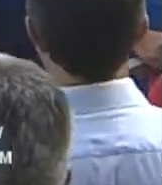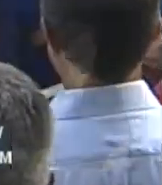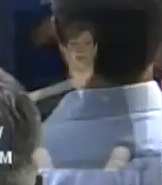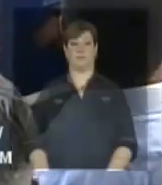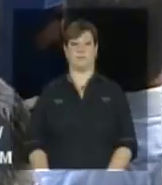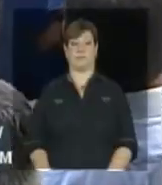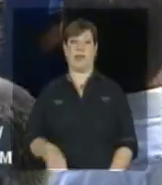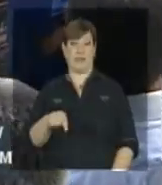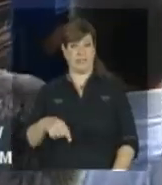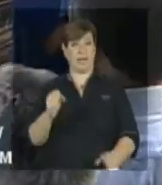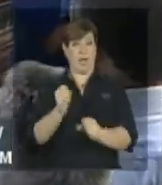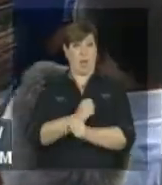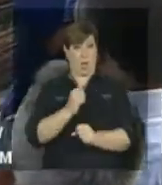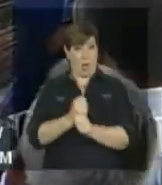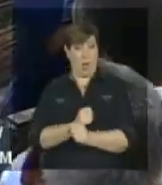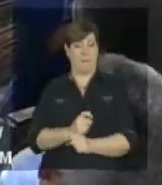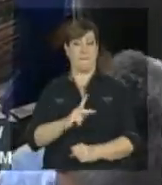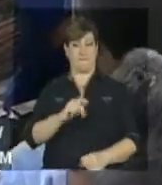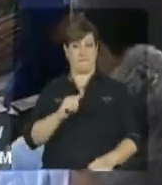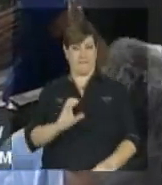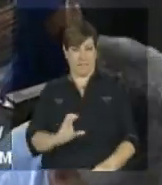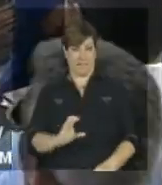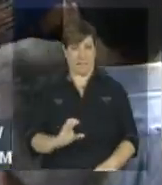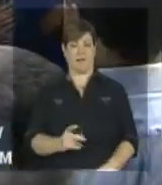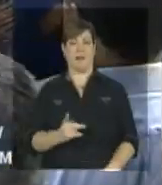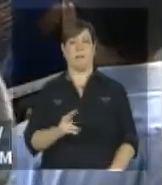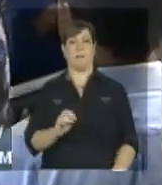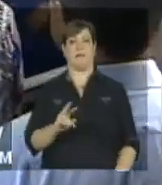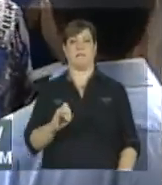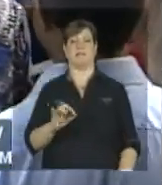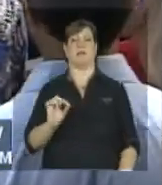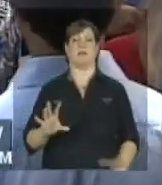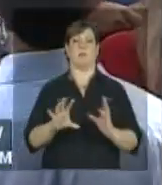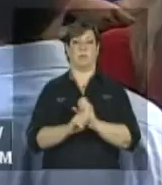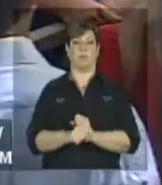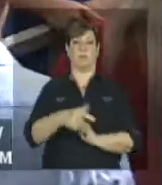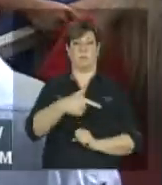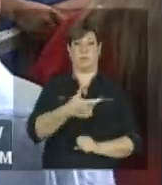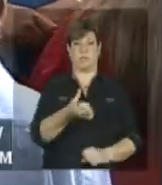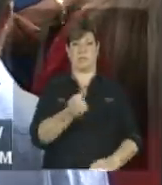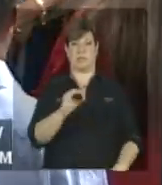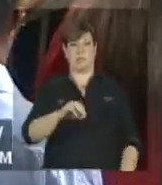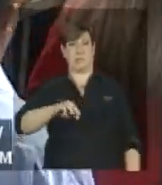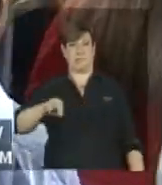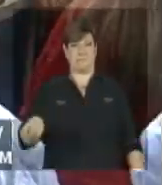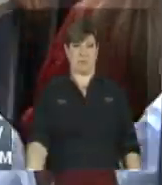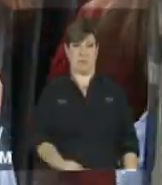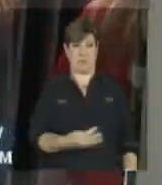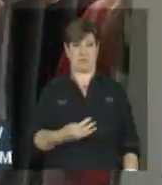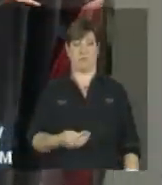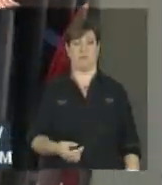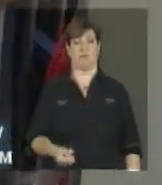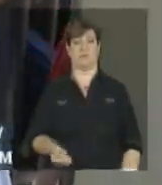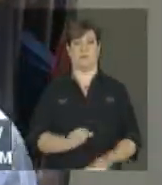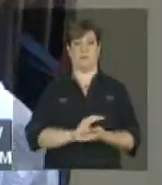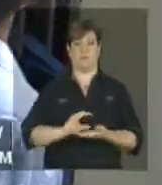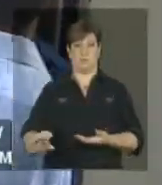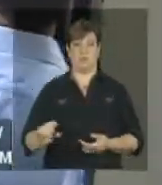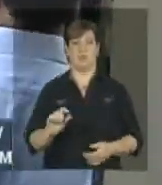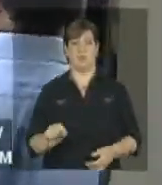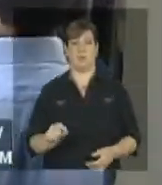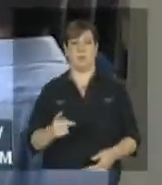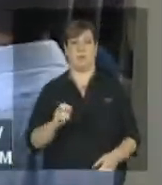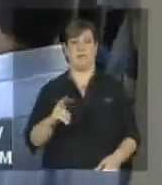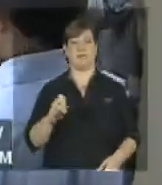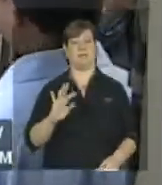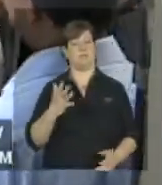Essa obra que está prevista, a obra do PAC, com 260 milhões, cerca de 260 milhões de investimentos, prevista